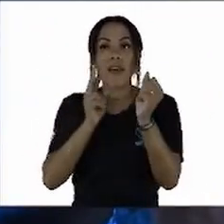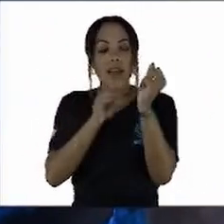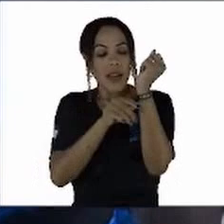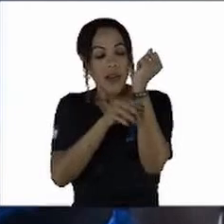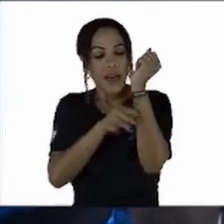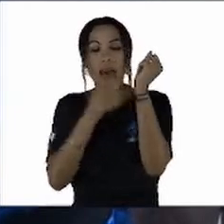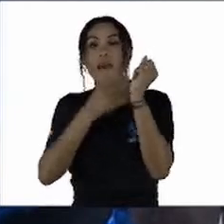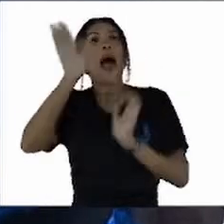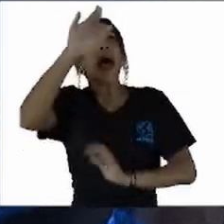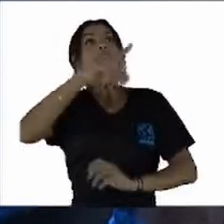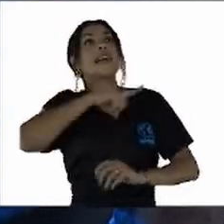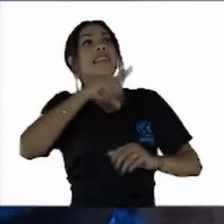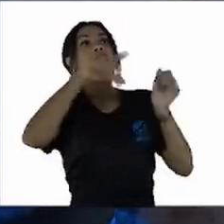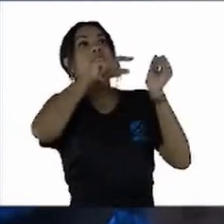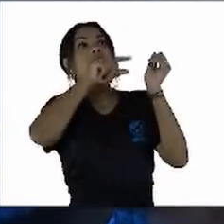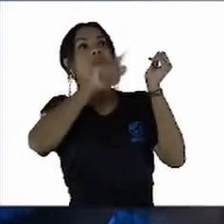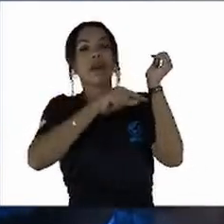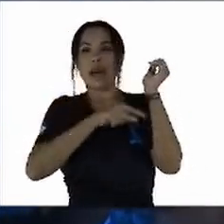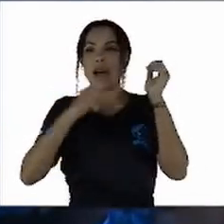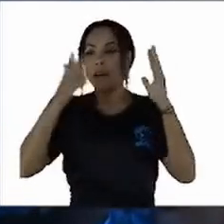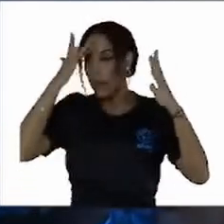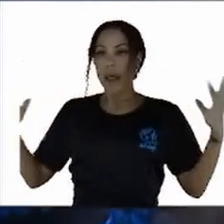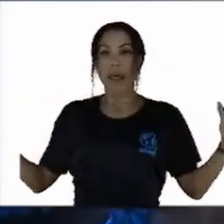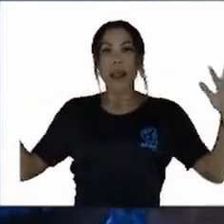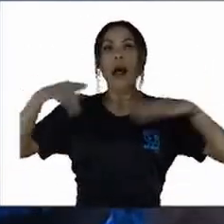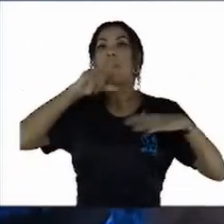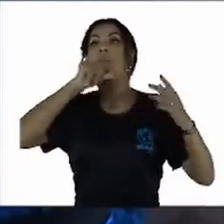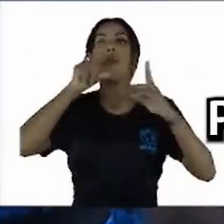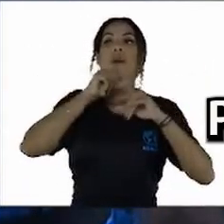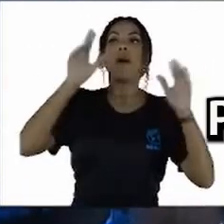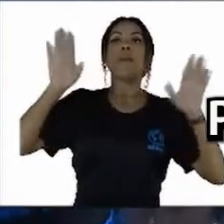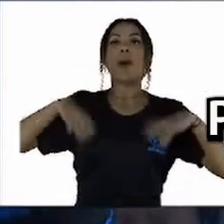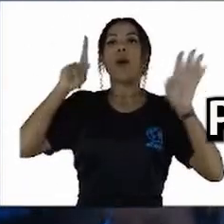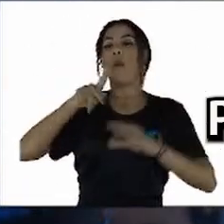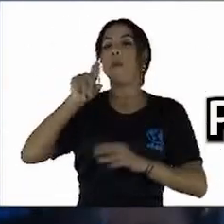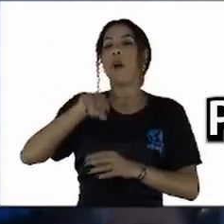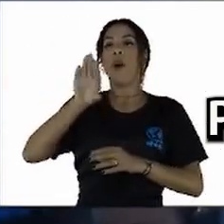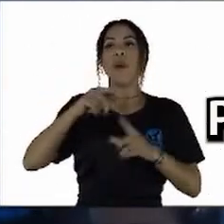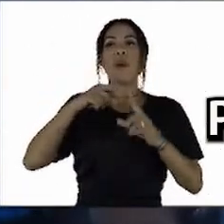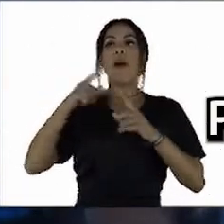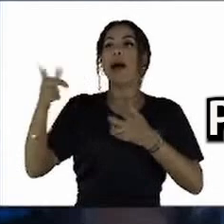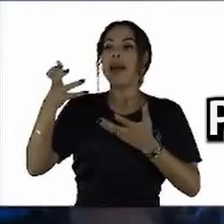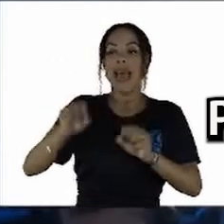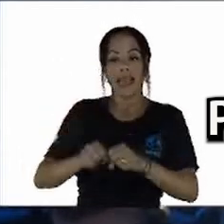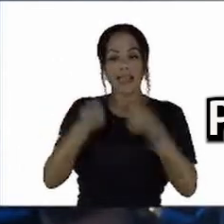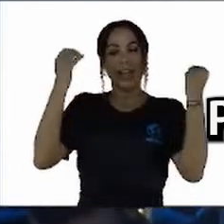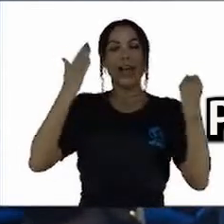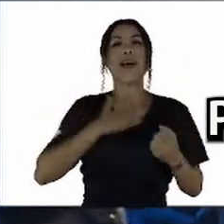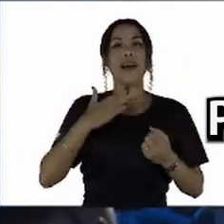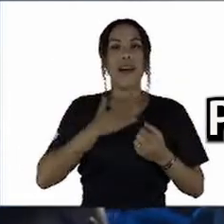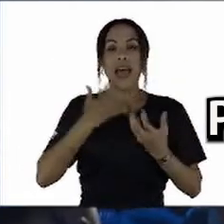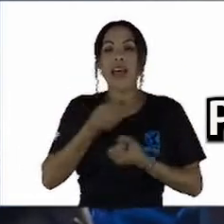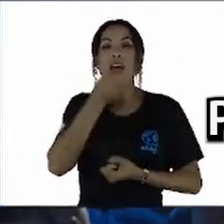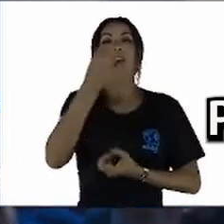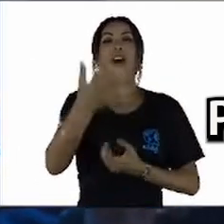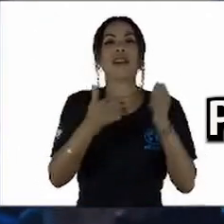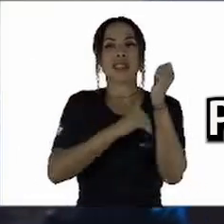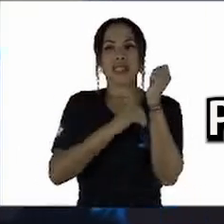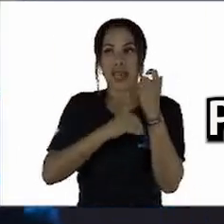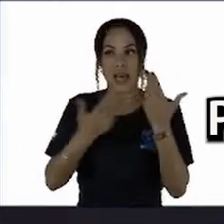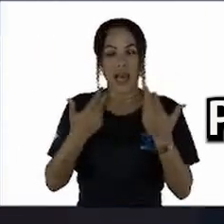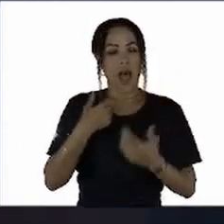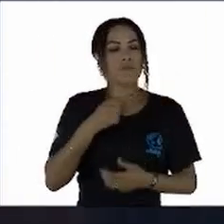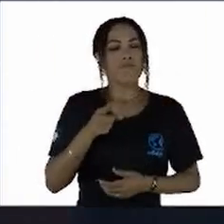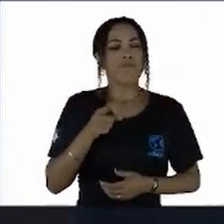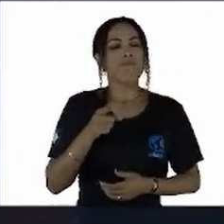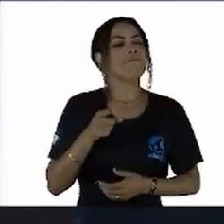saindo, ela fala, ó, o pombo! Aí já vem todas, ó, o pombo! Pombo! Pombo! Que ela quer te destruir, né? A criança quer entregar o segredo. Então comecei a